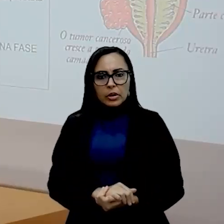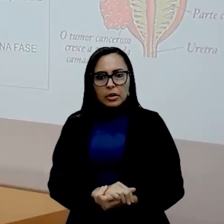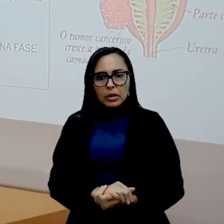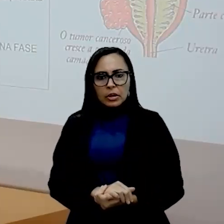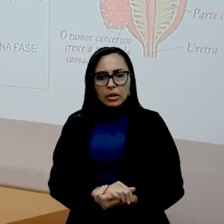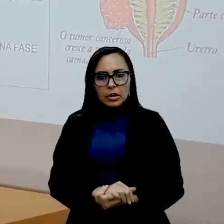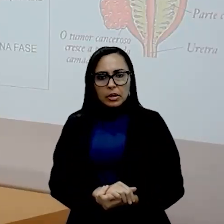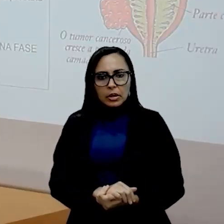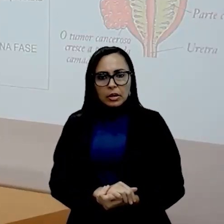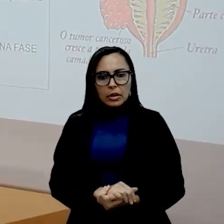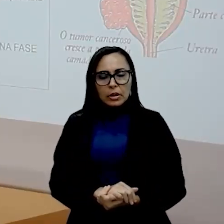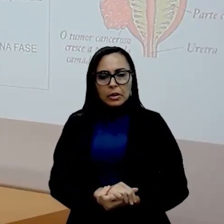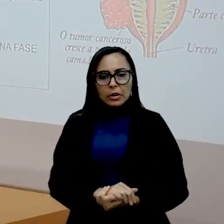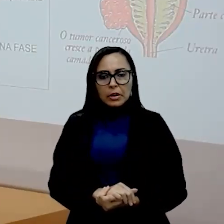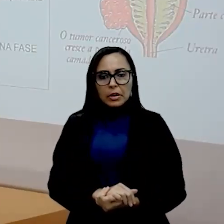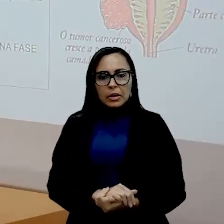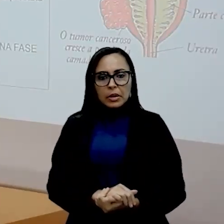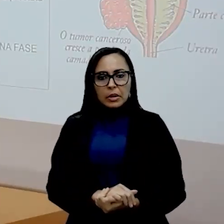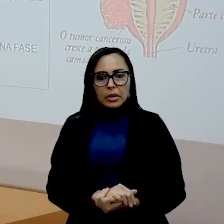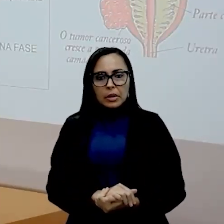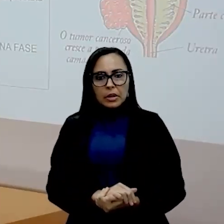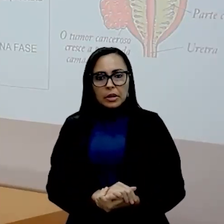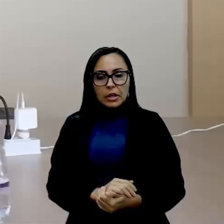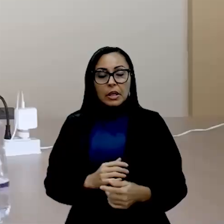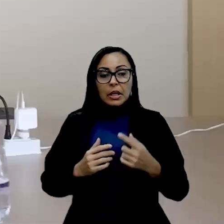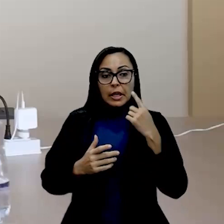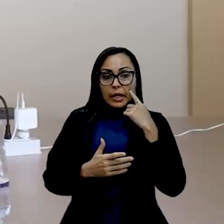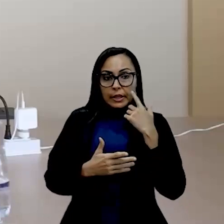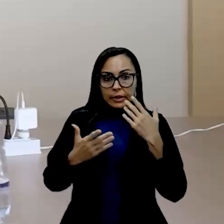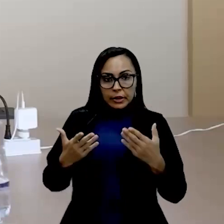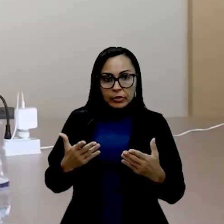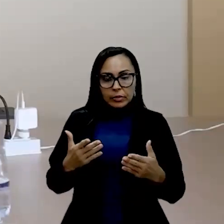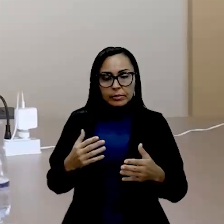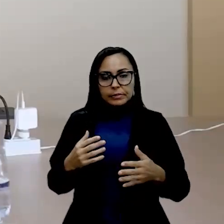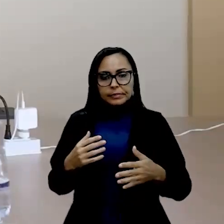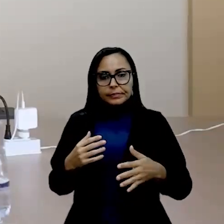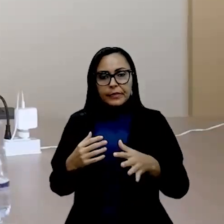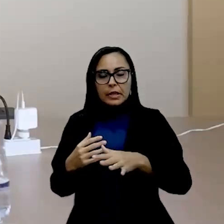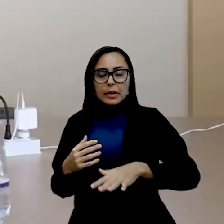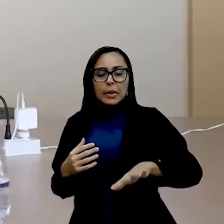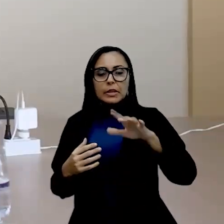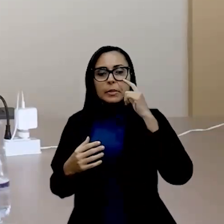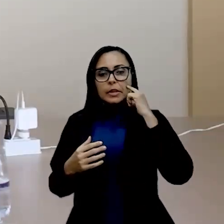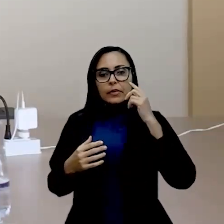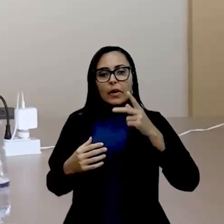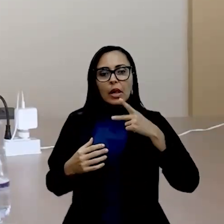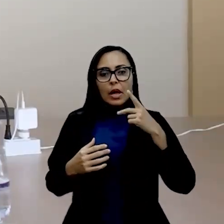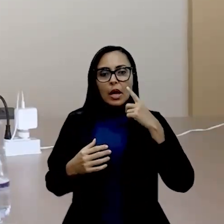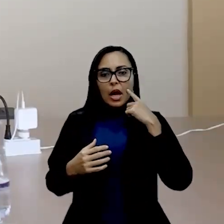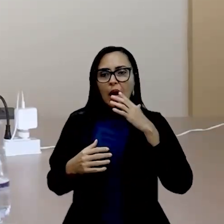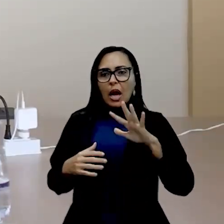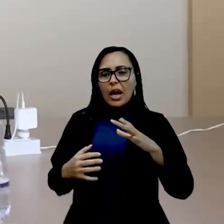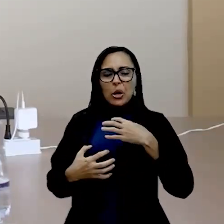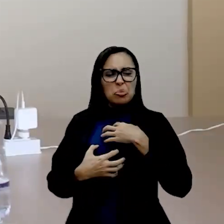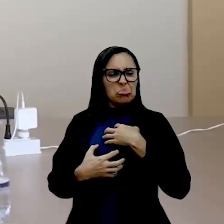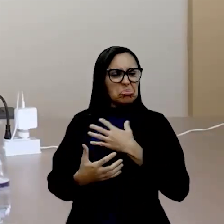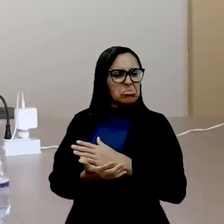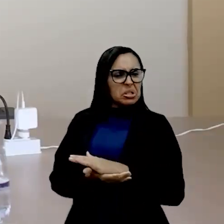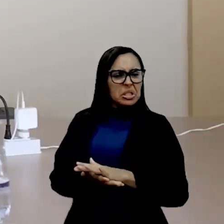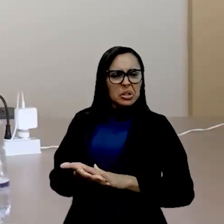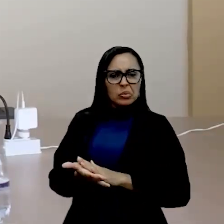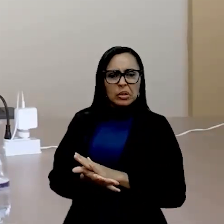fase mais tardia. Então, essa máxima de dizer que eu não sinto nada, eu não vou ao